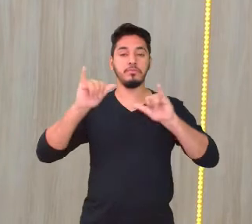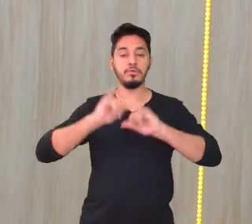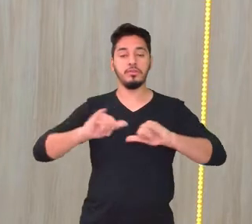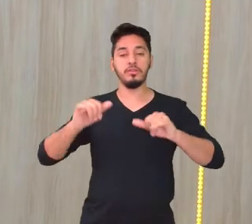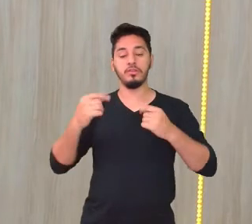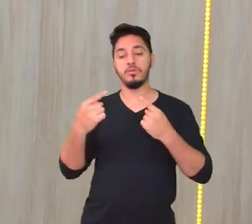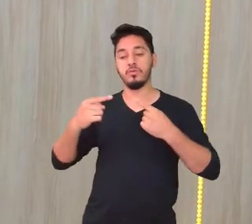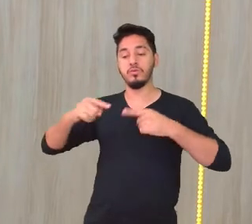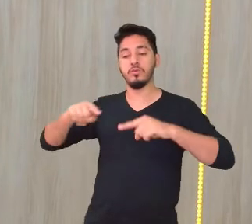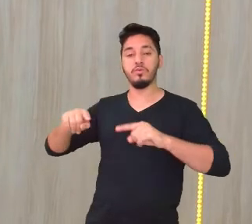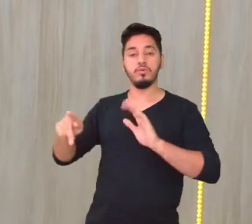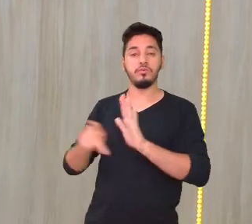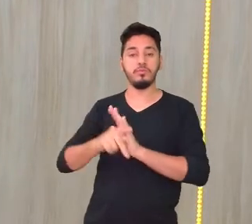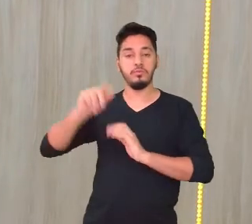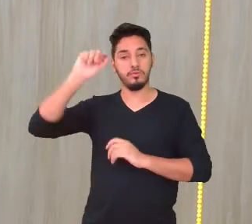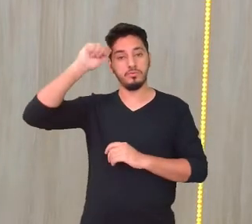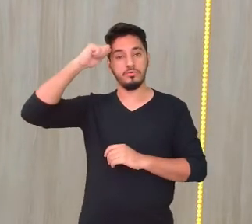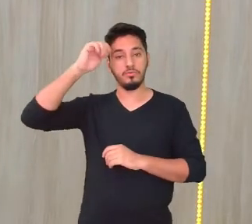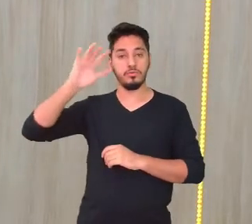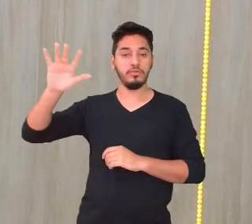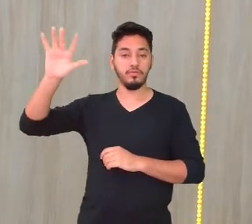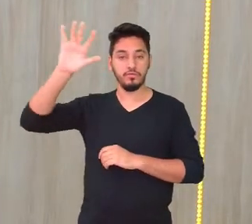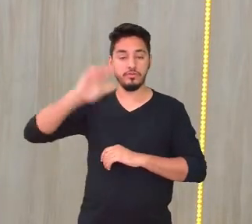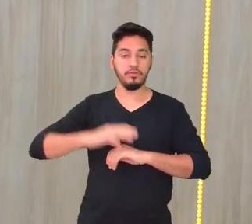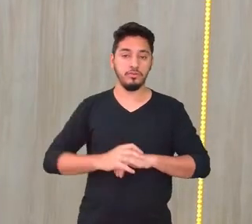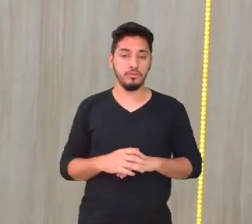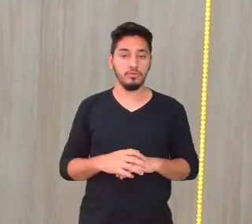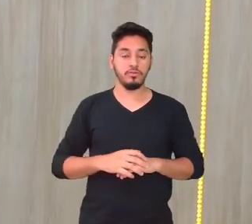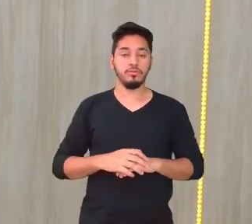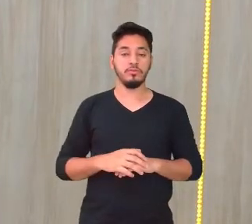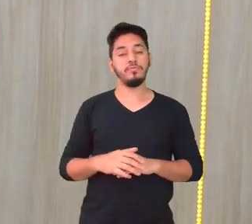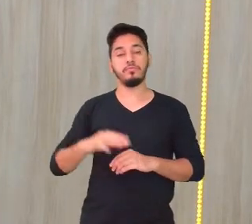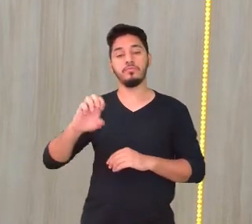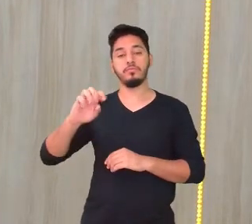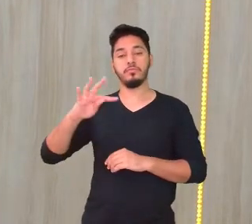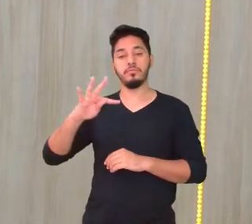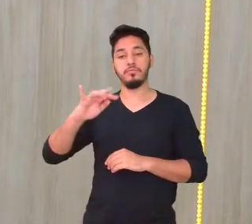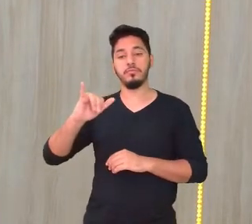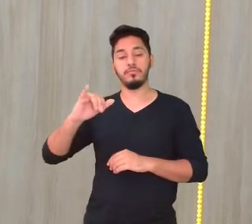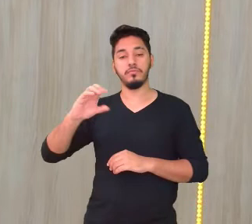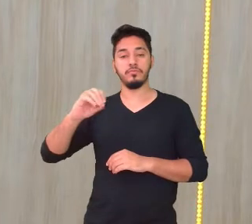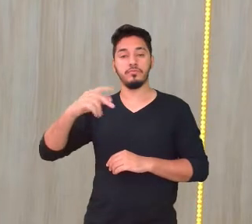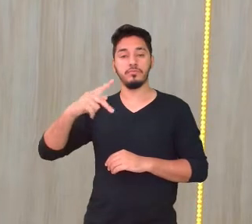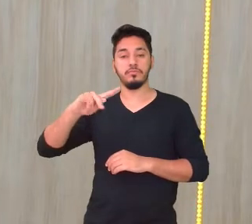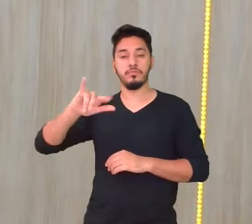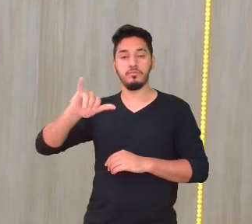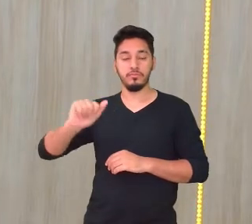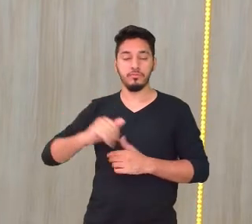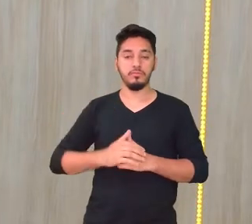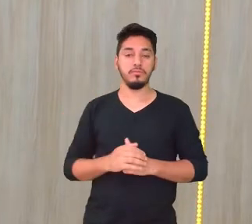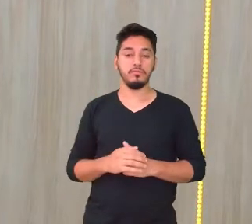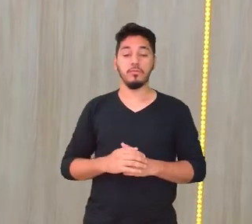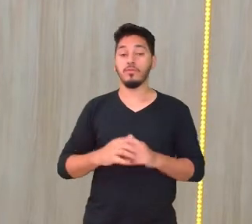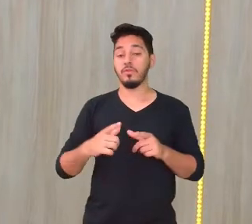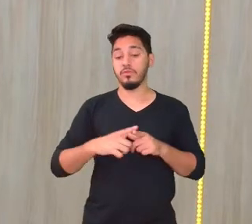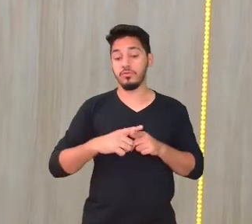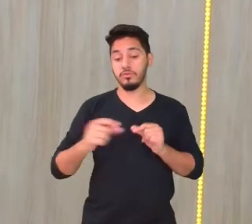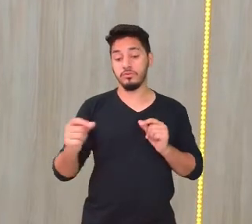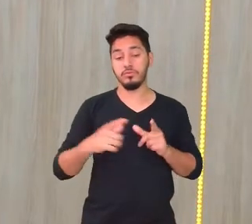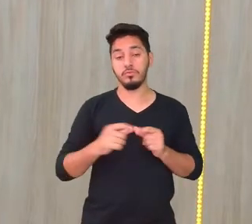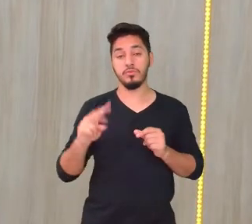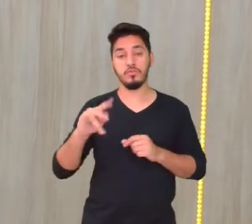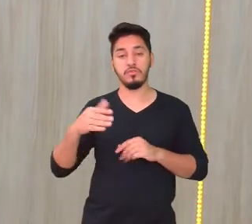o continente africano, né? Tem a questão da Etiópia, o Japão, né, que vai invadir